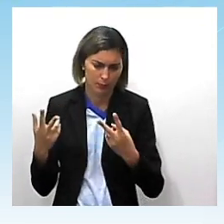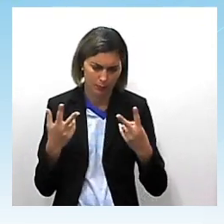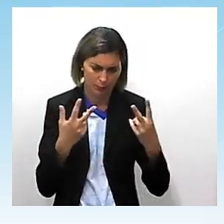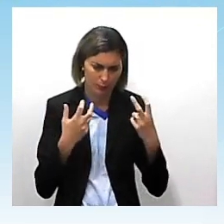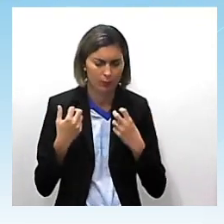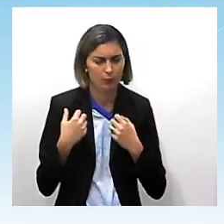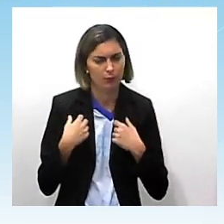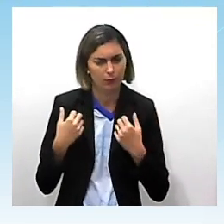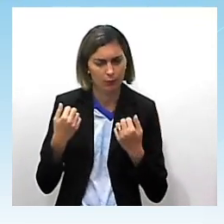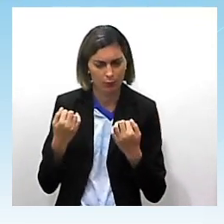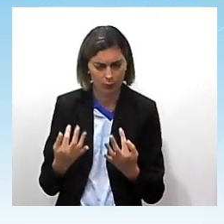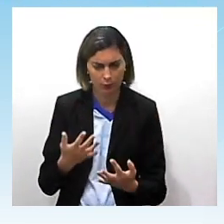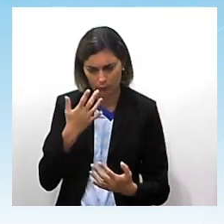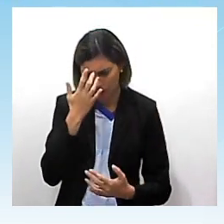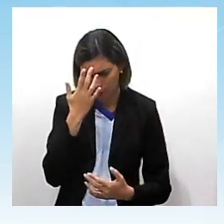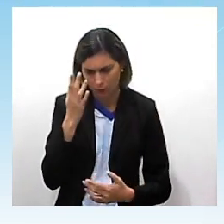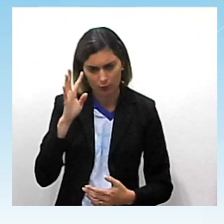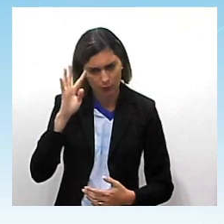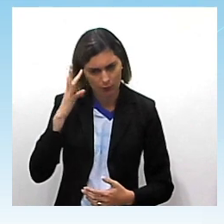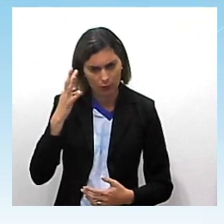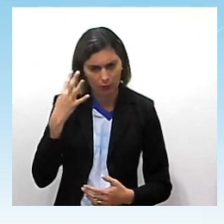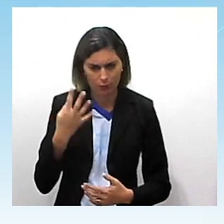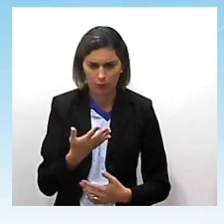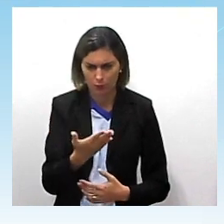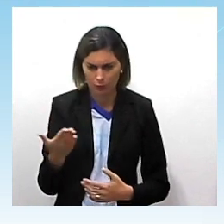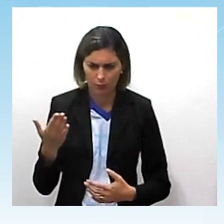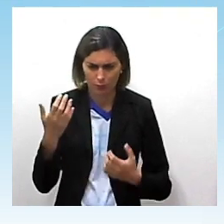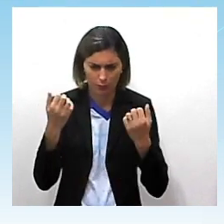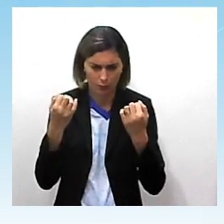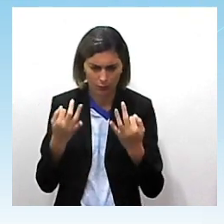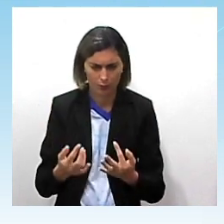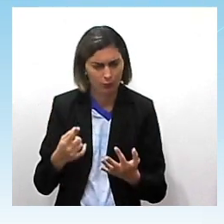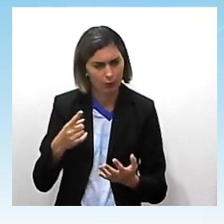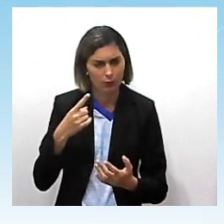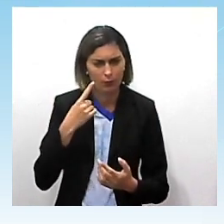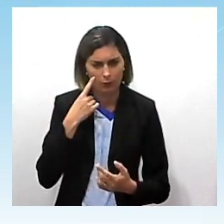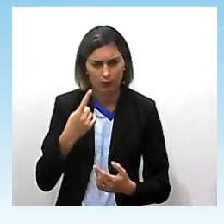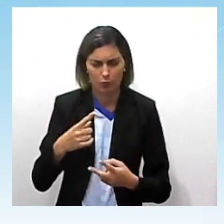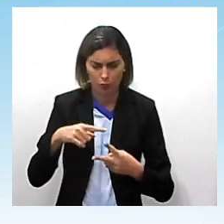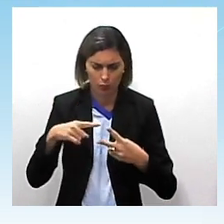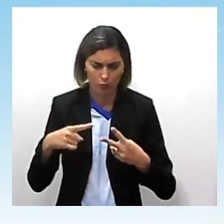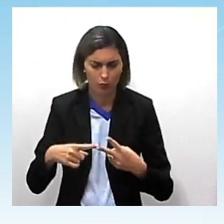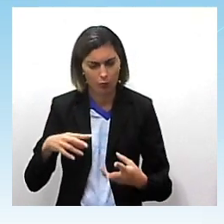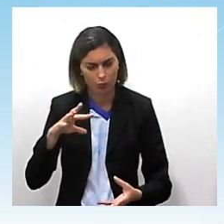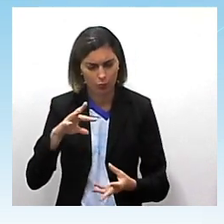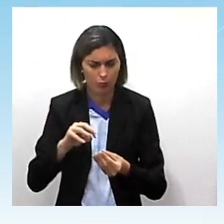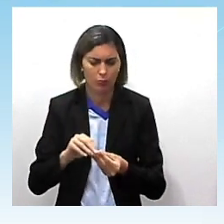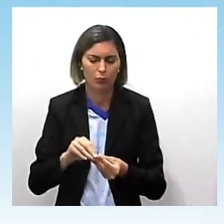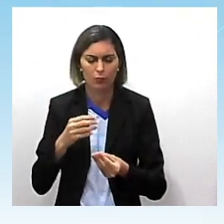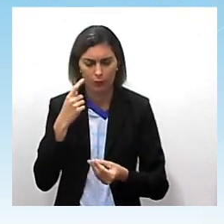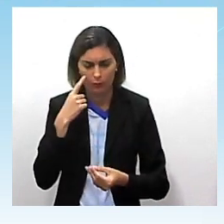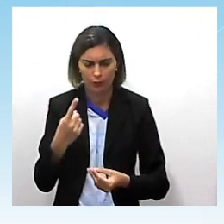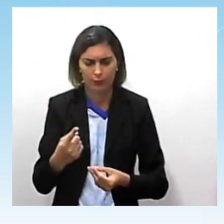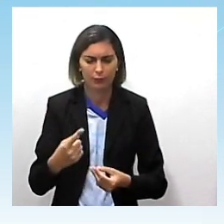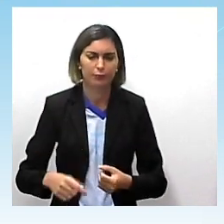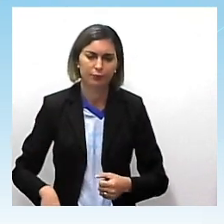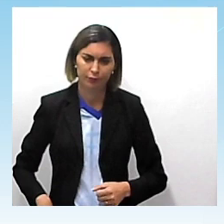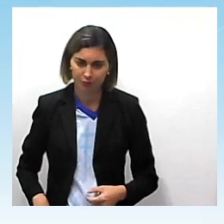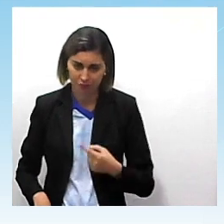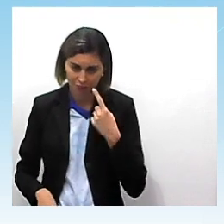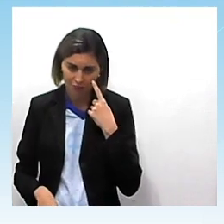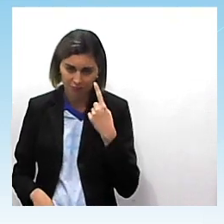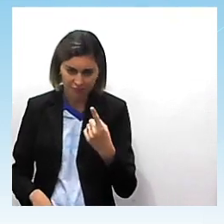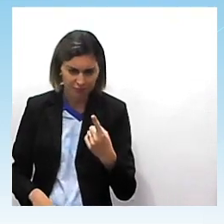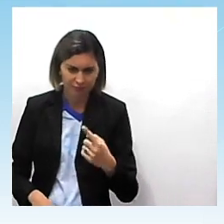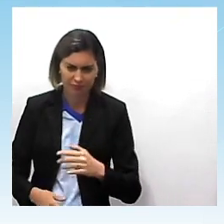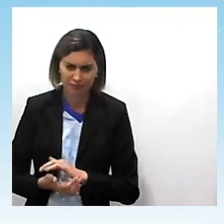percebendo que ele vai ficando fácil de resolver. E esse descritor você mata 2 coelhos com um cheirinho só.